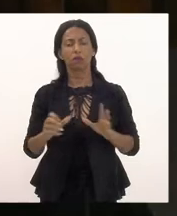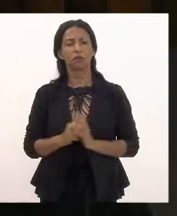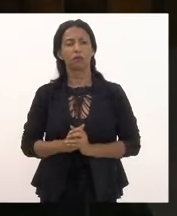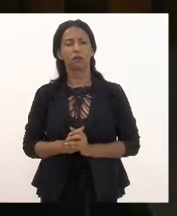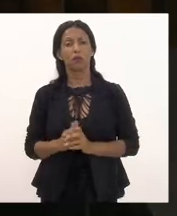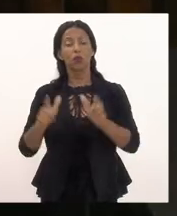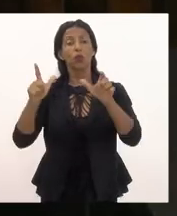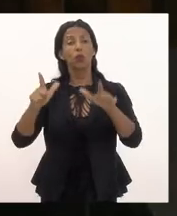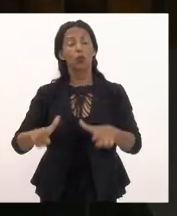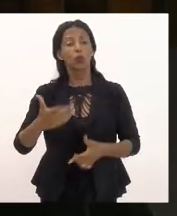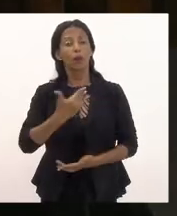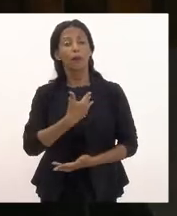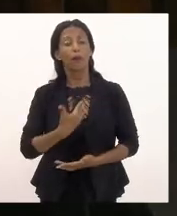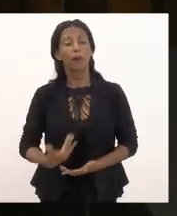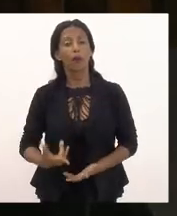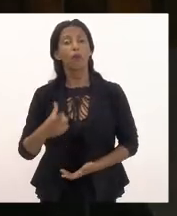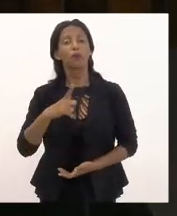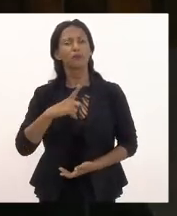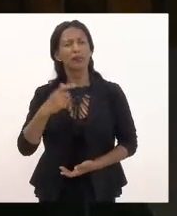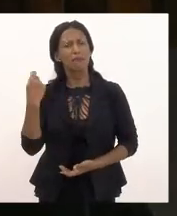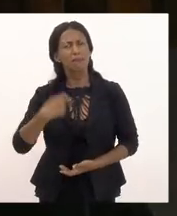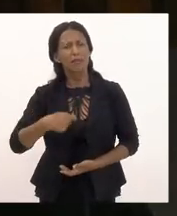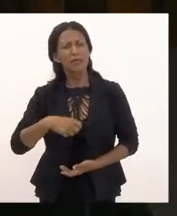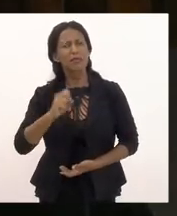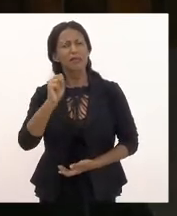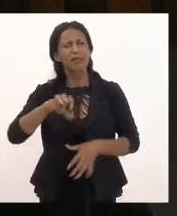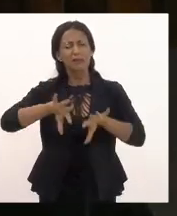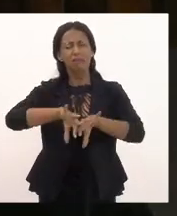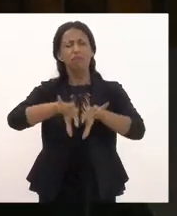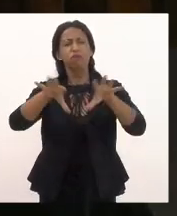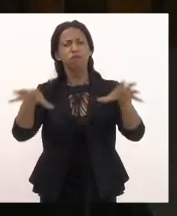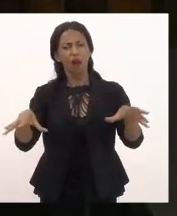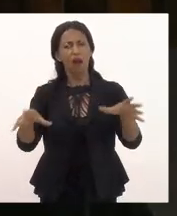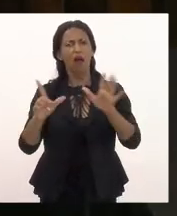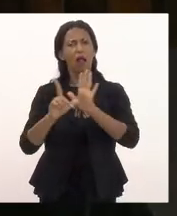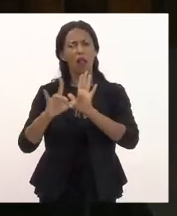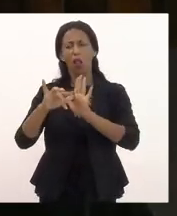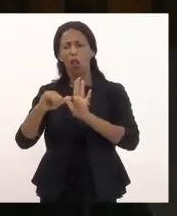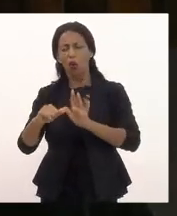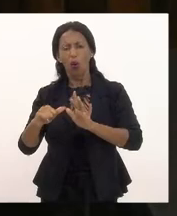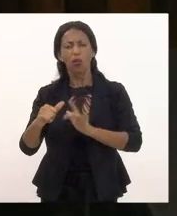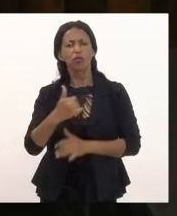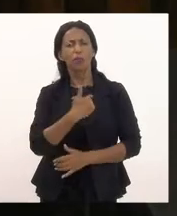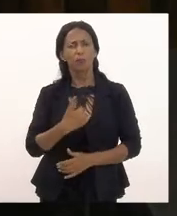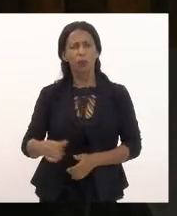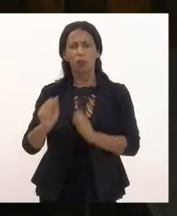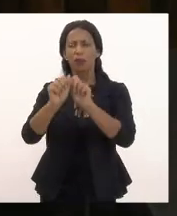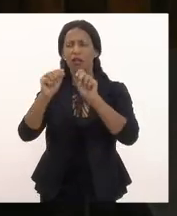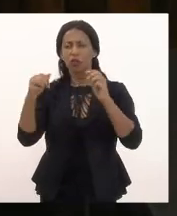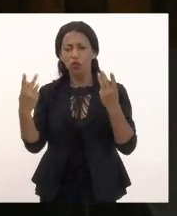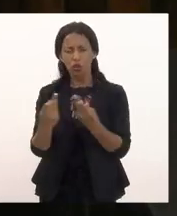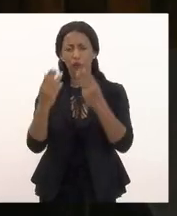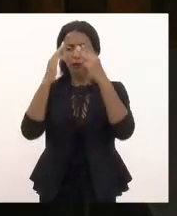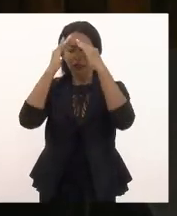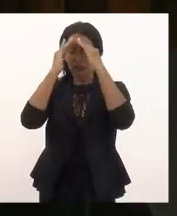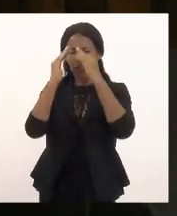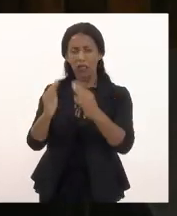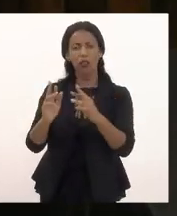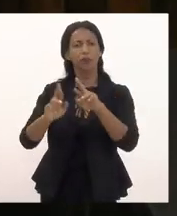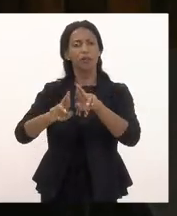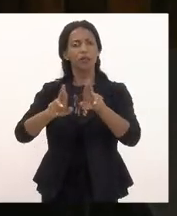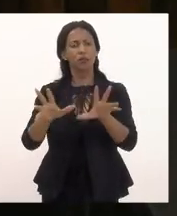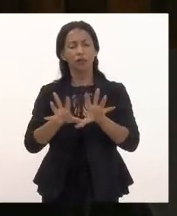Nos locais públicos, tem de ter sim espaço para homem e espaço para mulher. Deve-se respeitar as